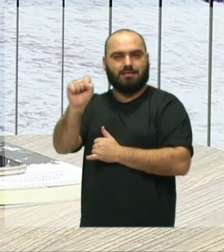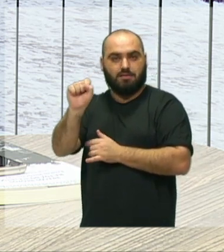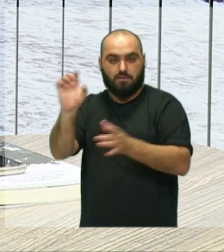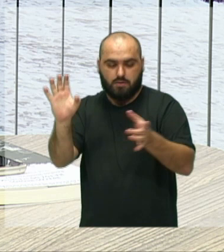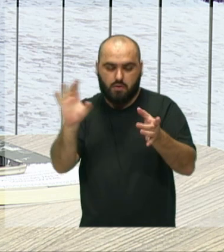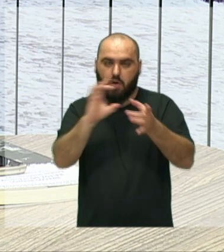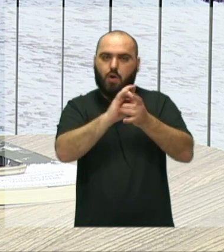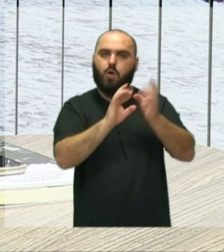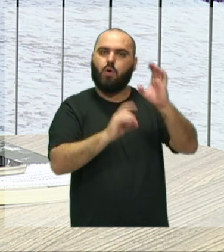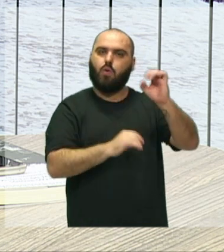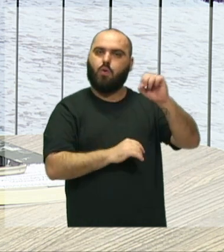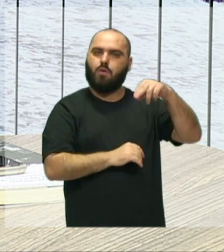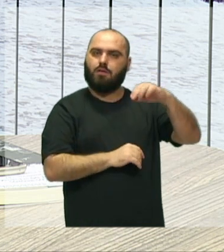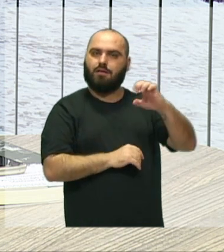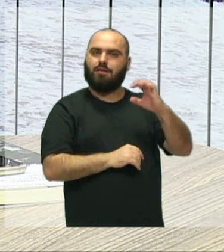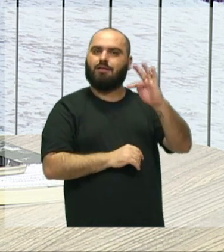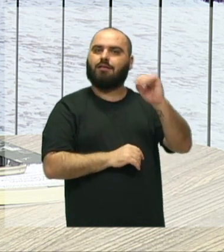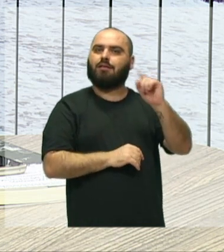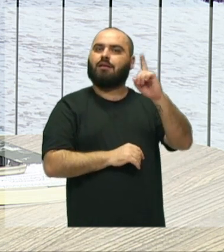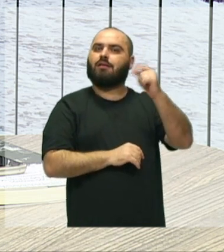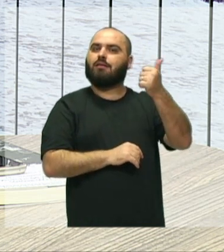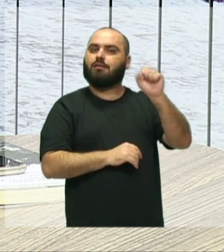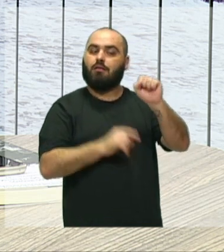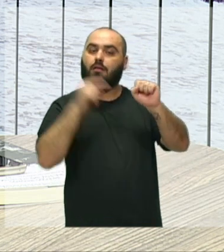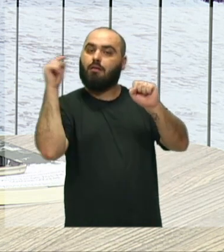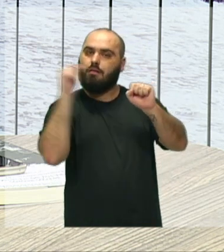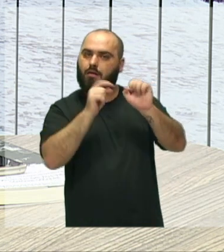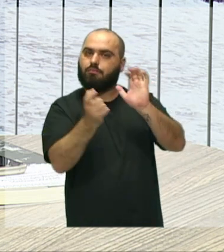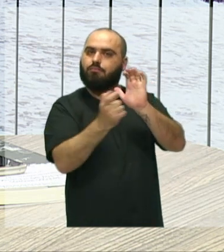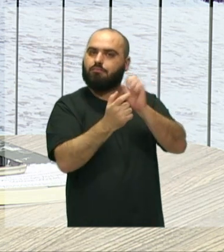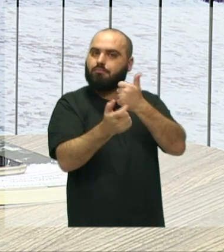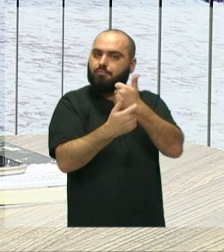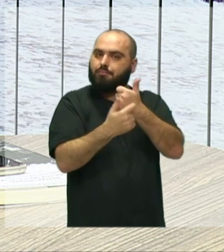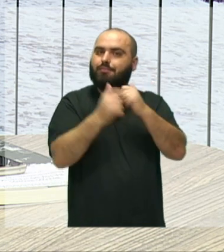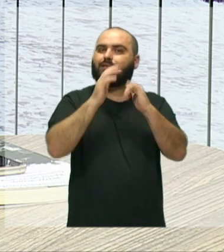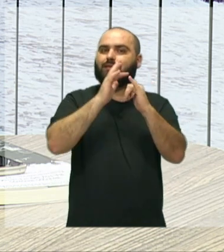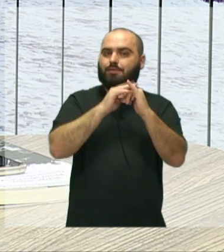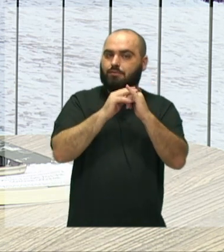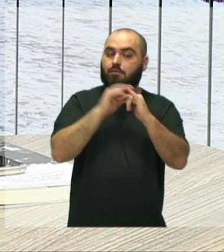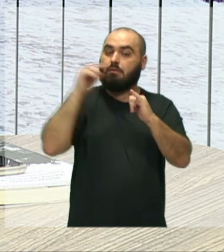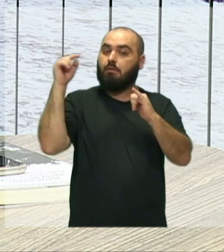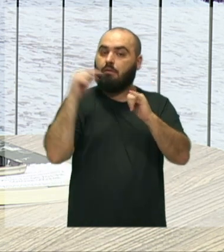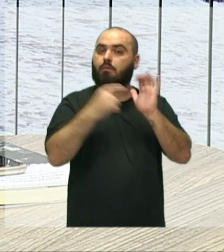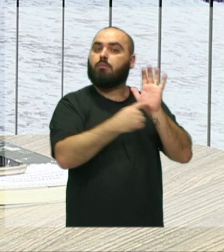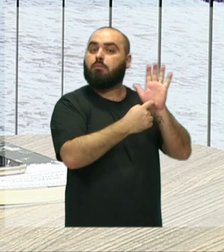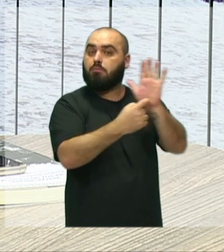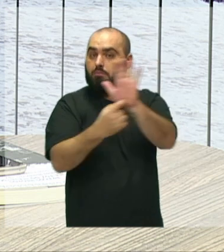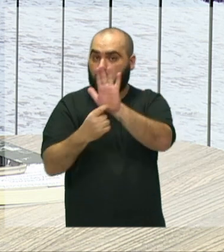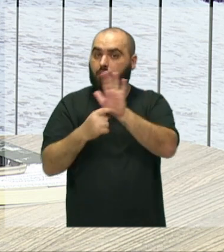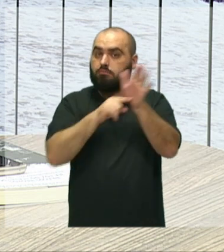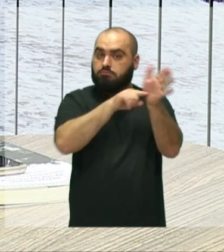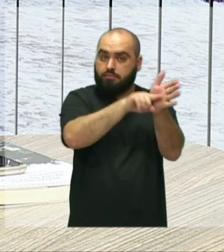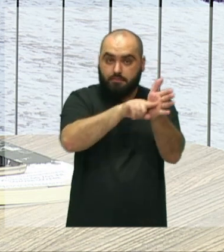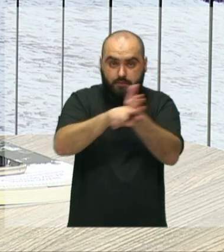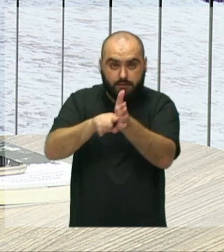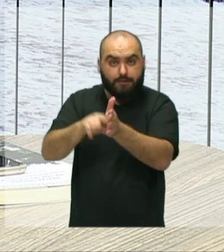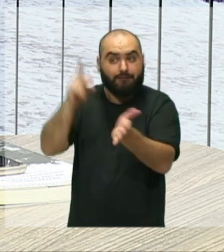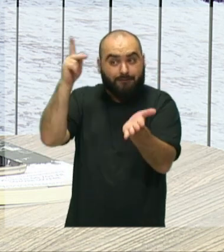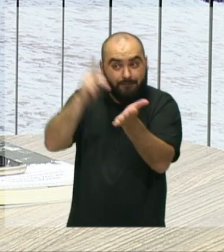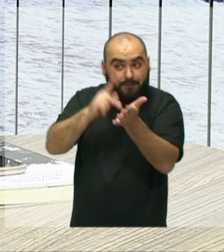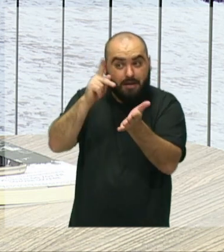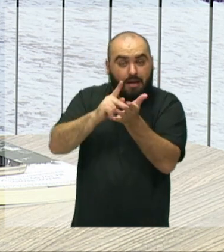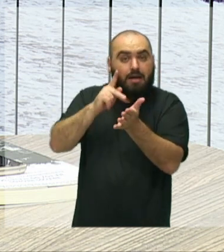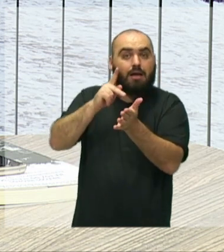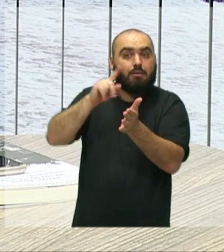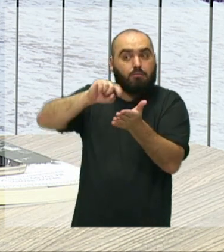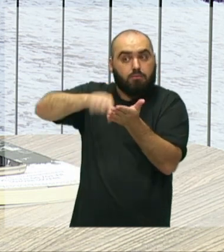Africanidades Conectadas. E nesse canal nós estamos apresentando as nossas pesquisas, a realidade da população